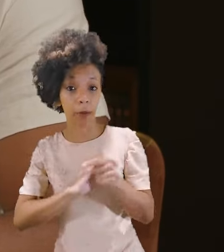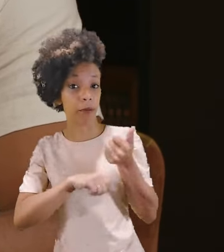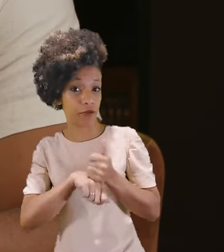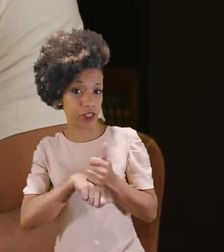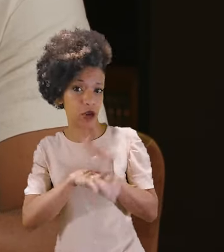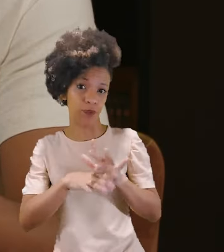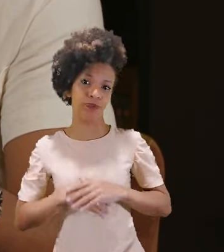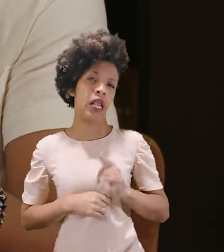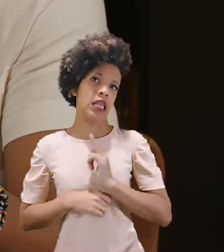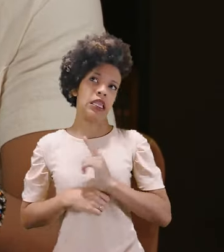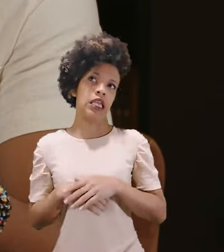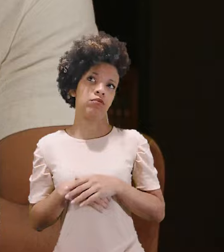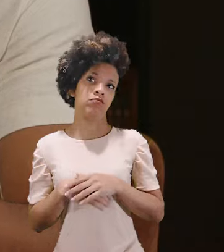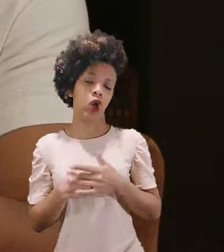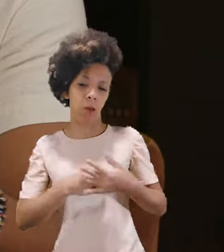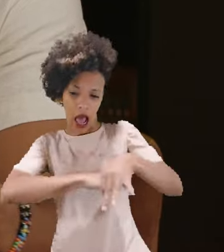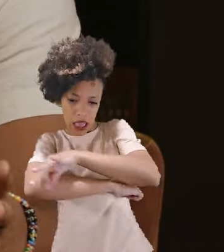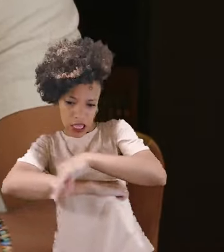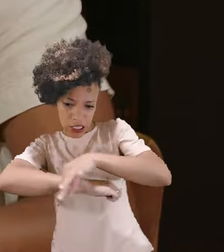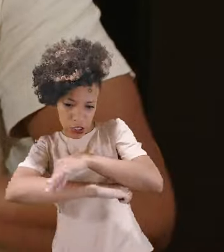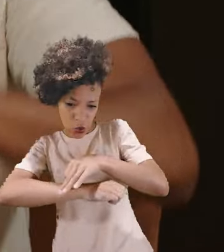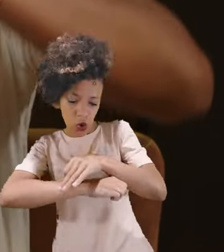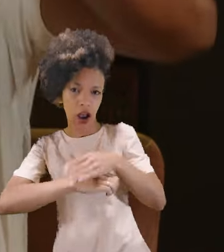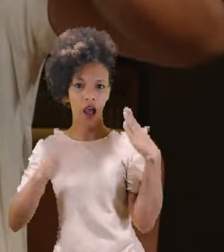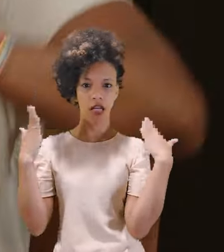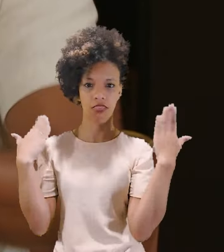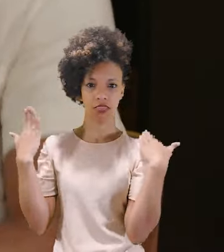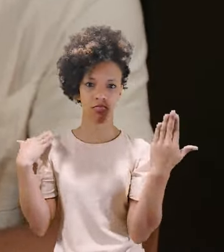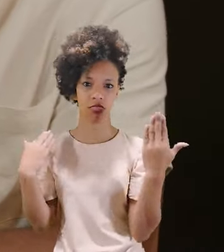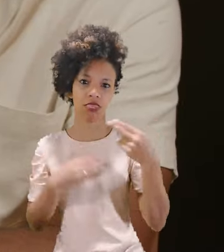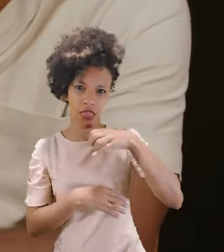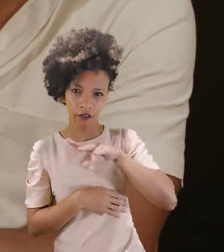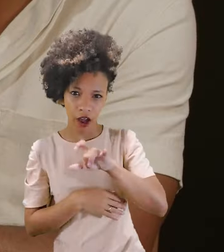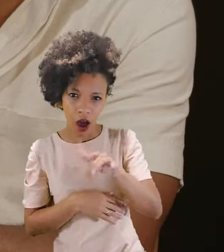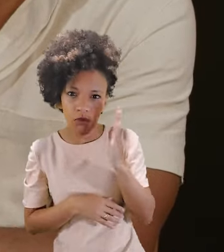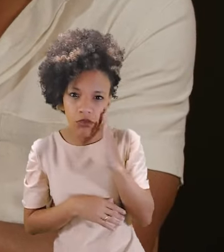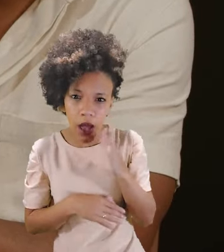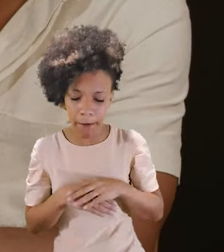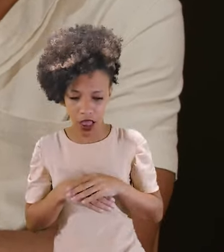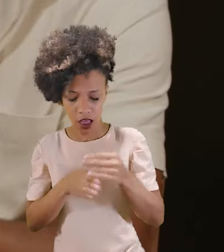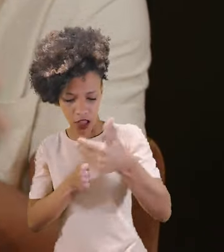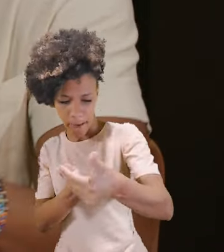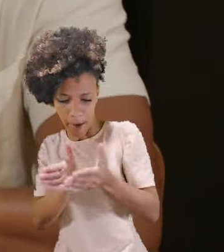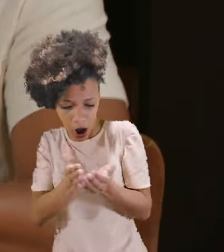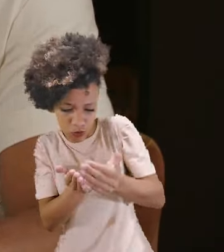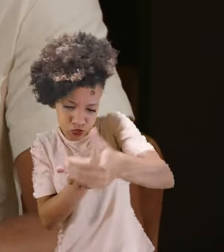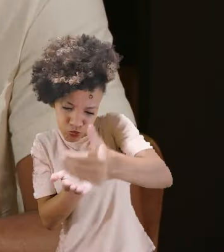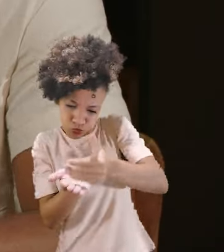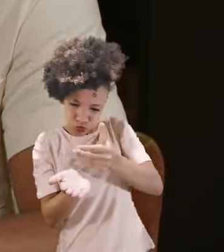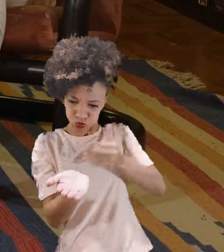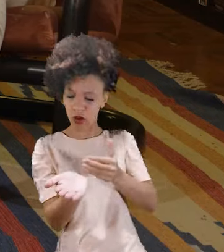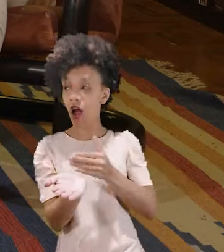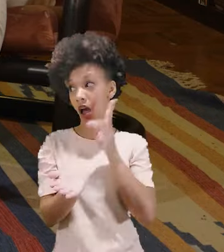da profissão Então você tem uma área uma matéria de arquitetura naval aprender a Colômbia naquela parte da Bruna frente Flavinho